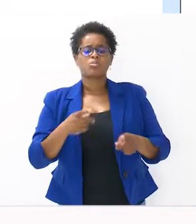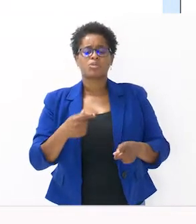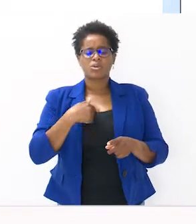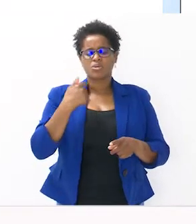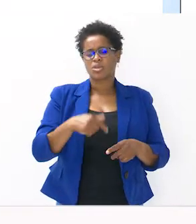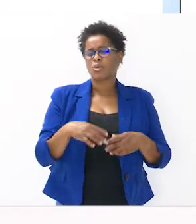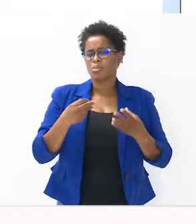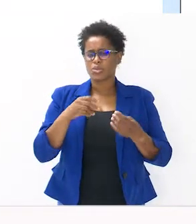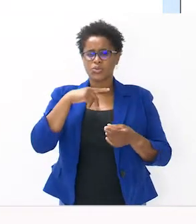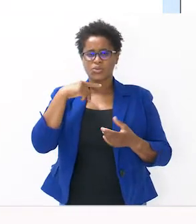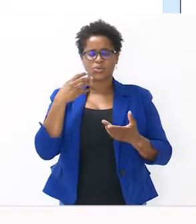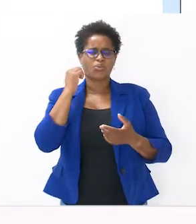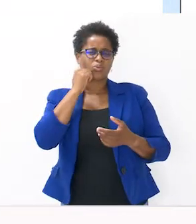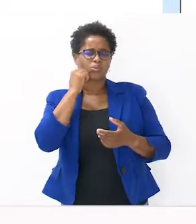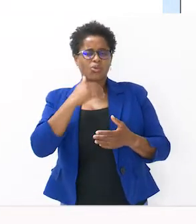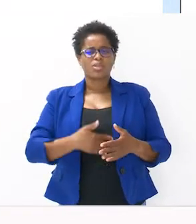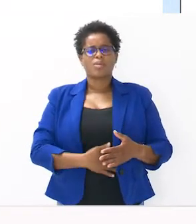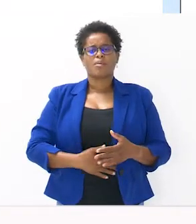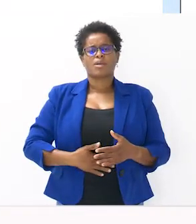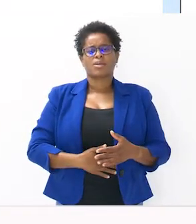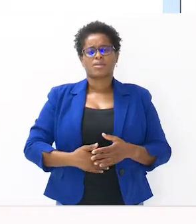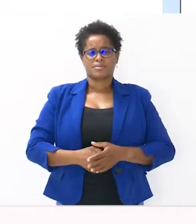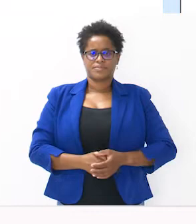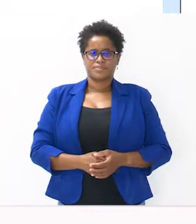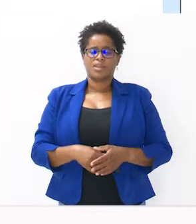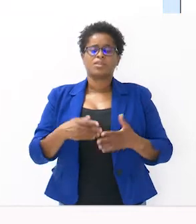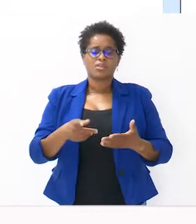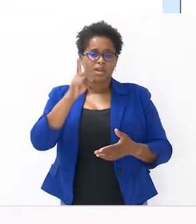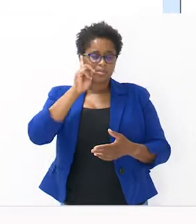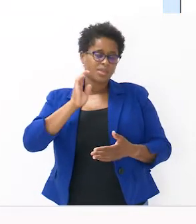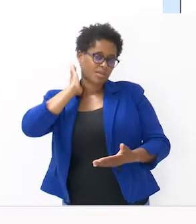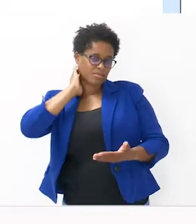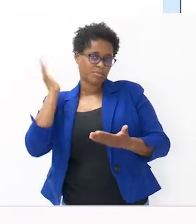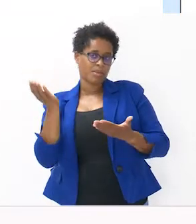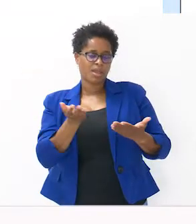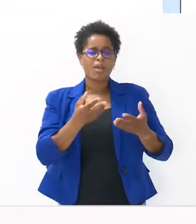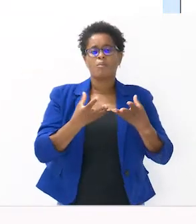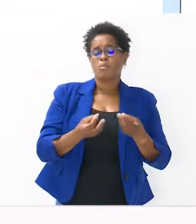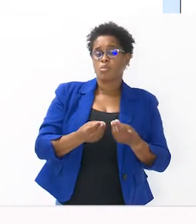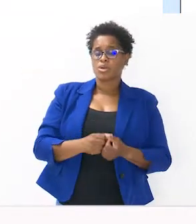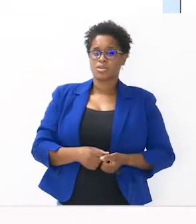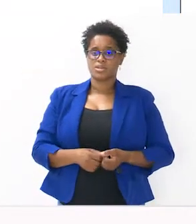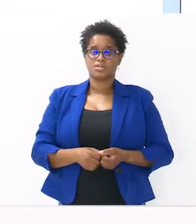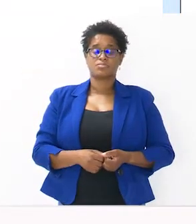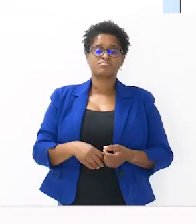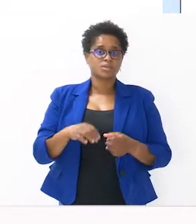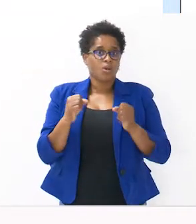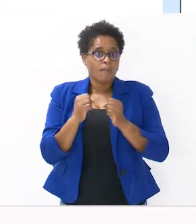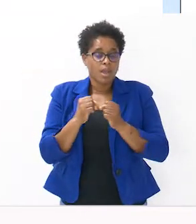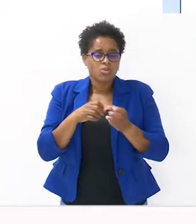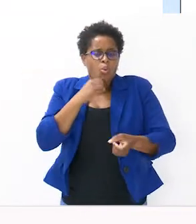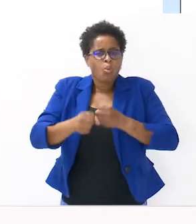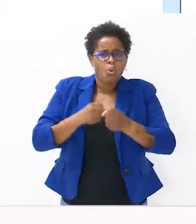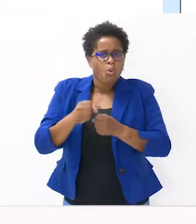com muitas dores de barriga. A empregada, muito assustada, correu